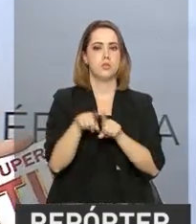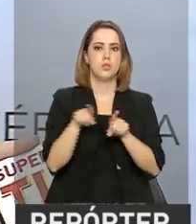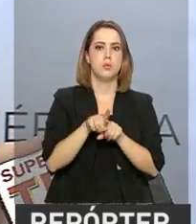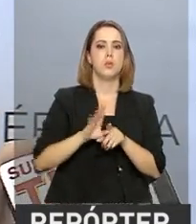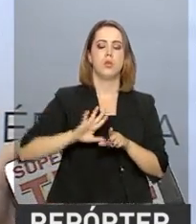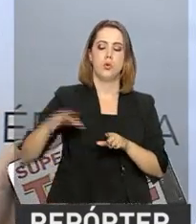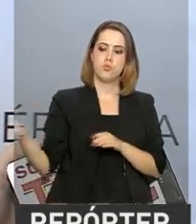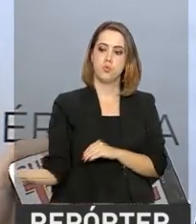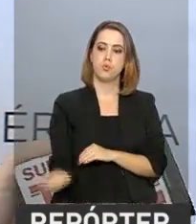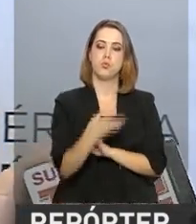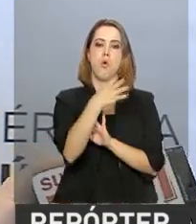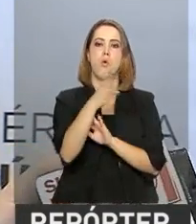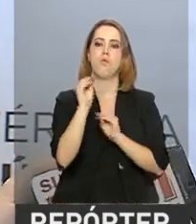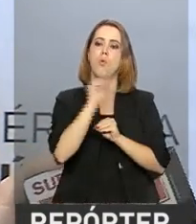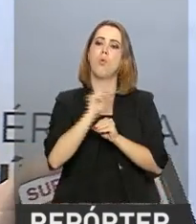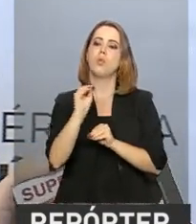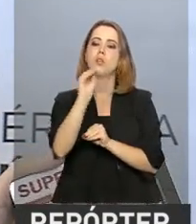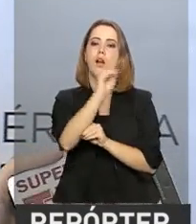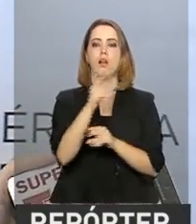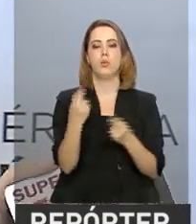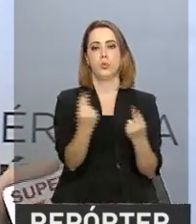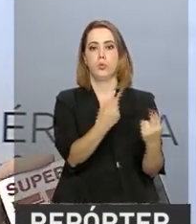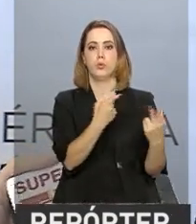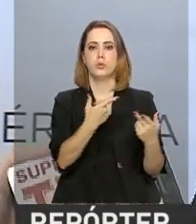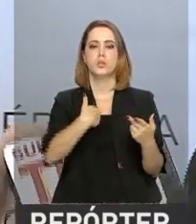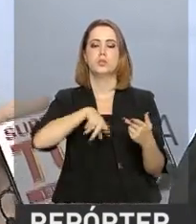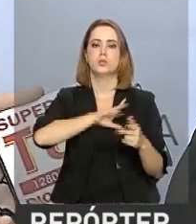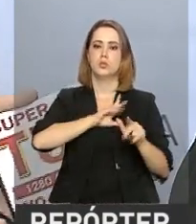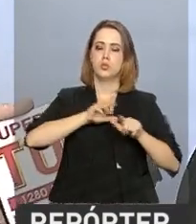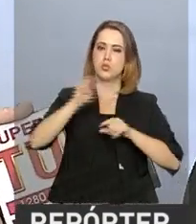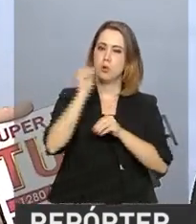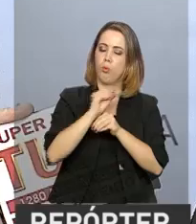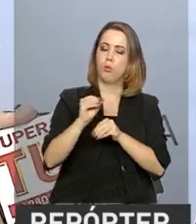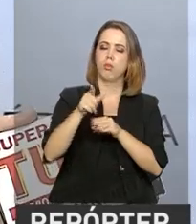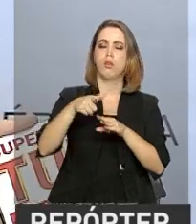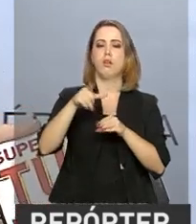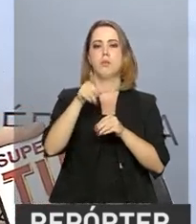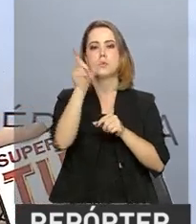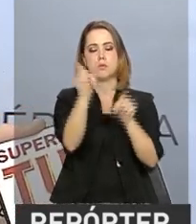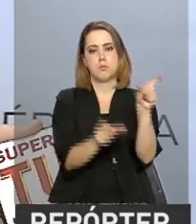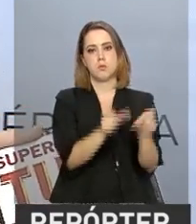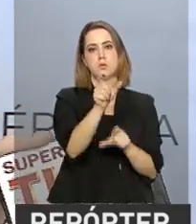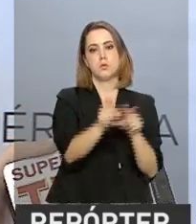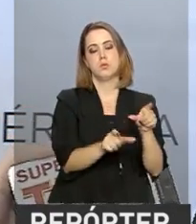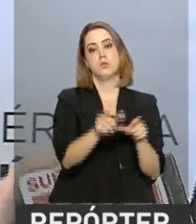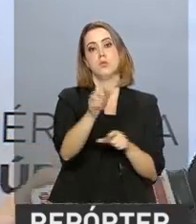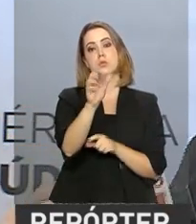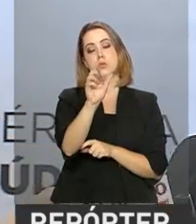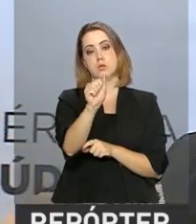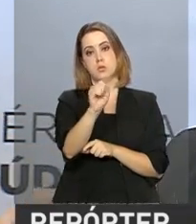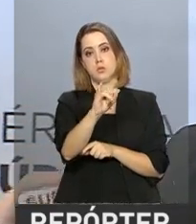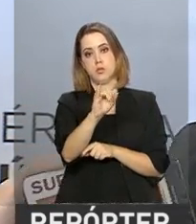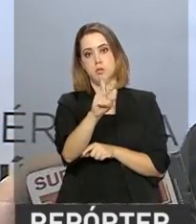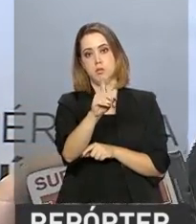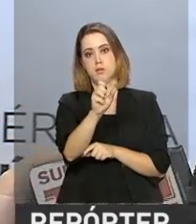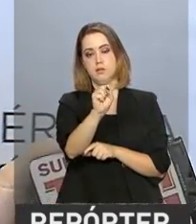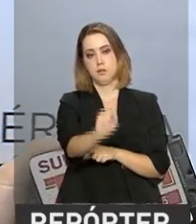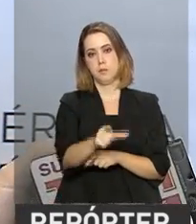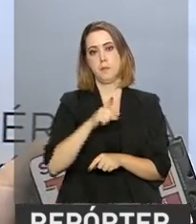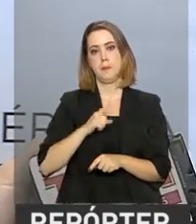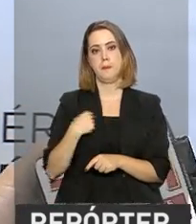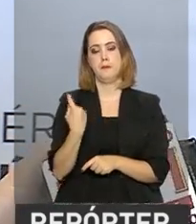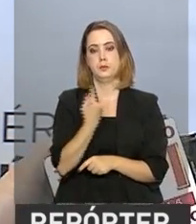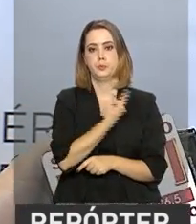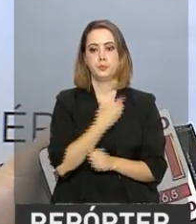tratamento como fizemos com a aides Estamos fazendo com todas as áreas nós estamos buscando estar sempre na ponta em relação aos demais